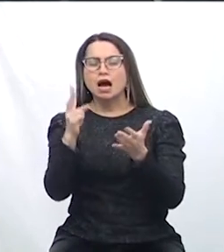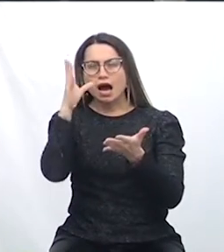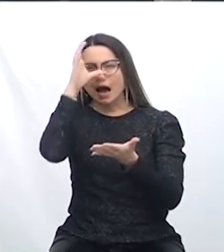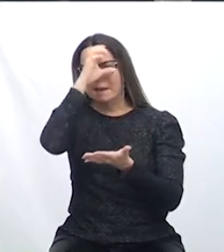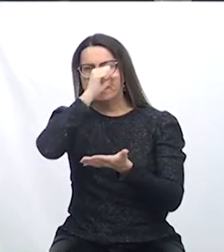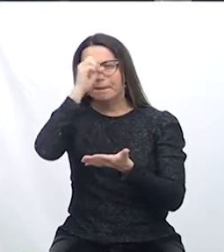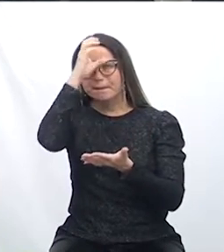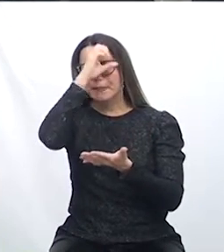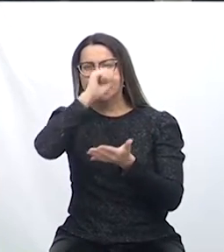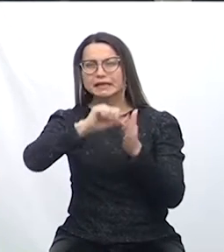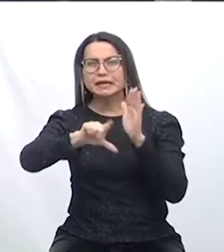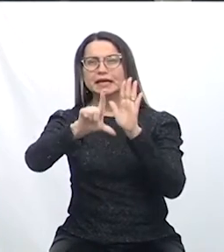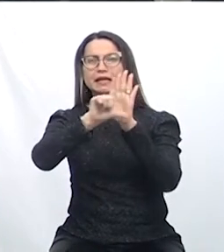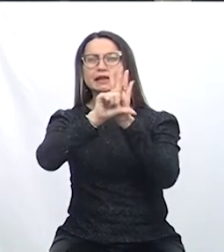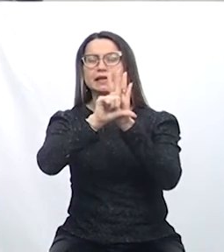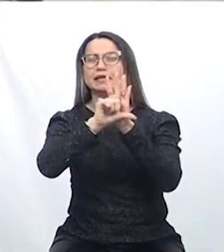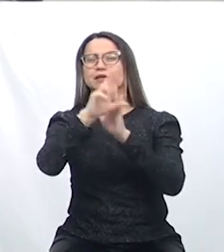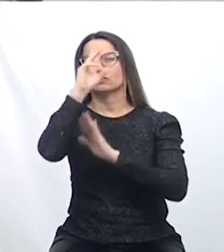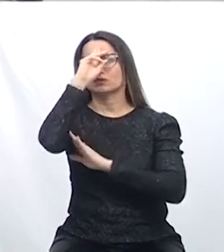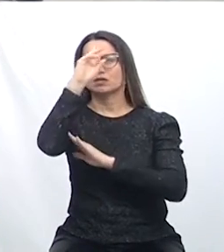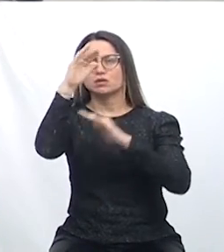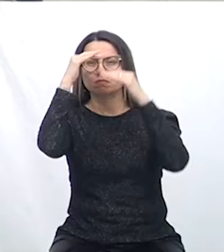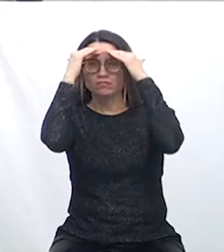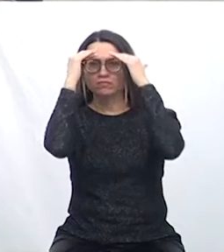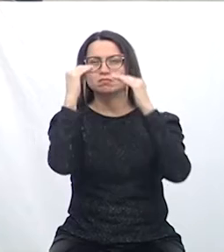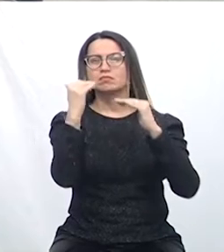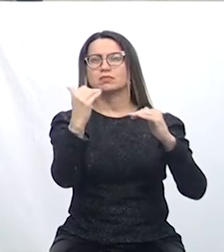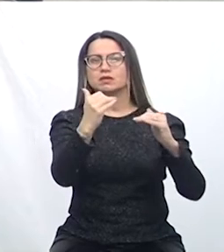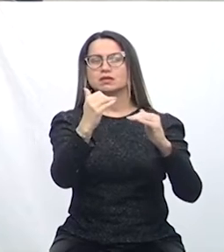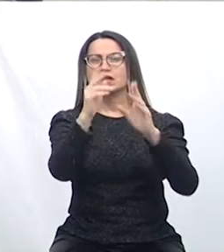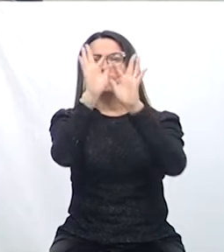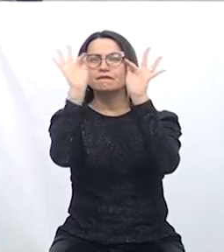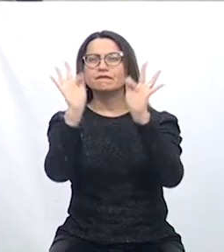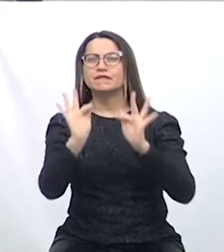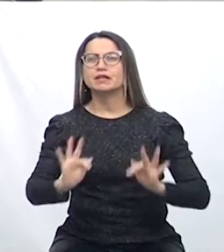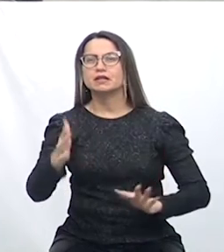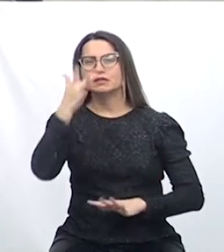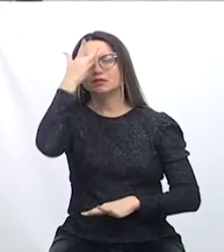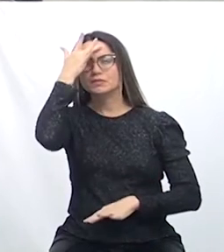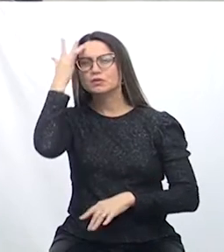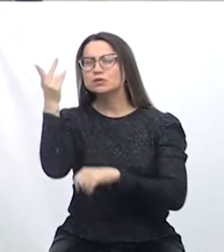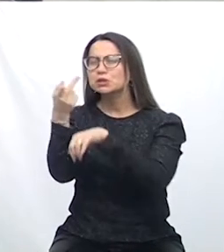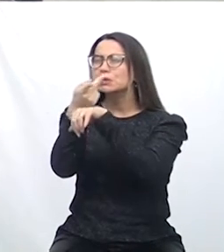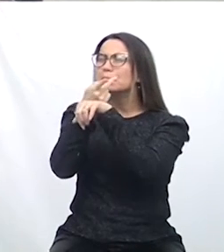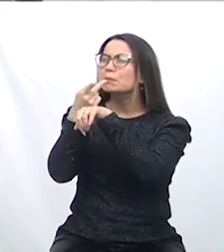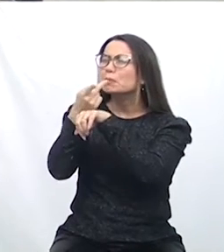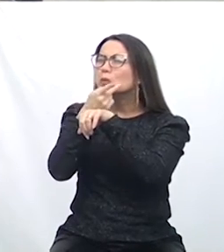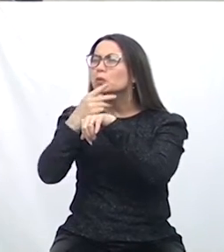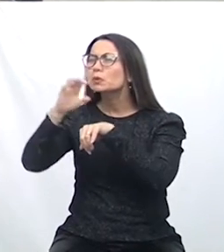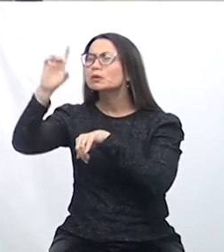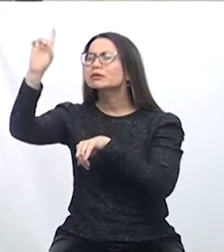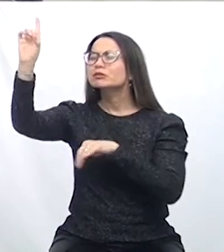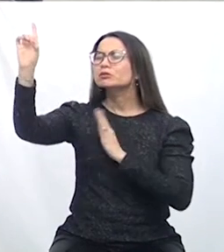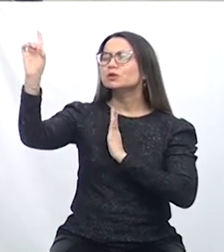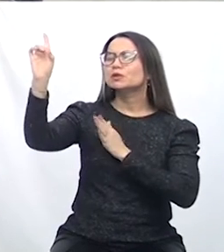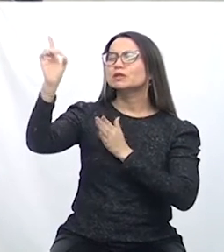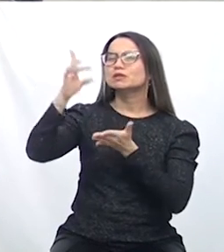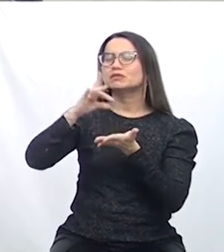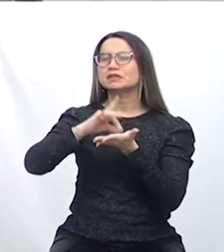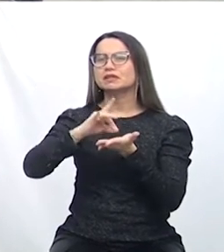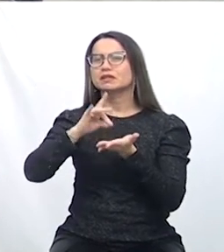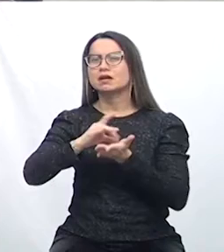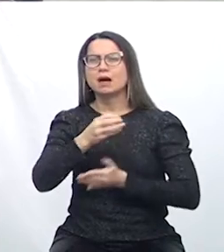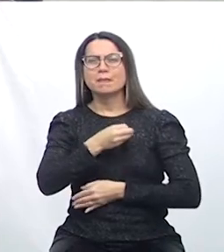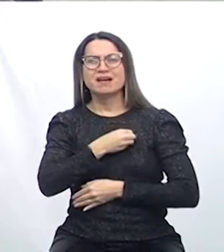Bem-aventurados os que guardam as suas prescrições e buscam de todo o coração, não praticam iniquidade